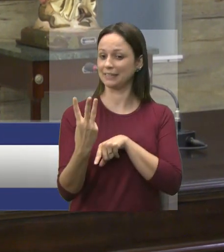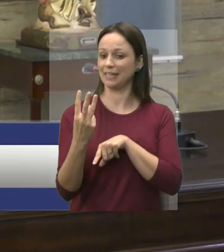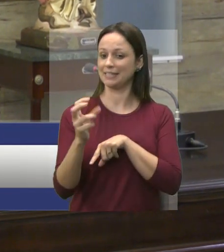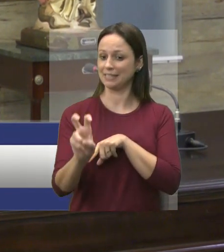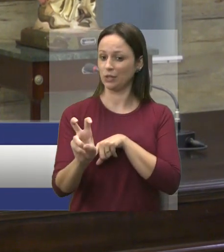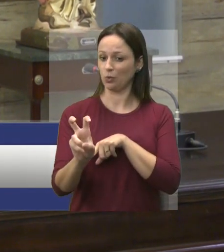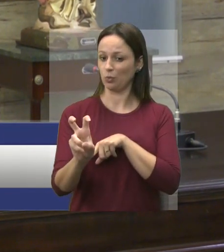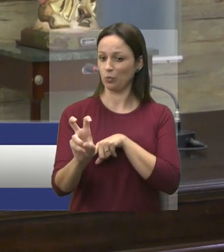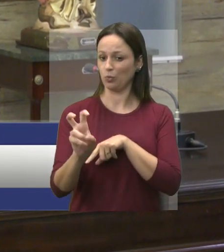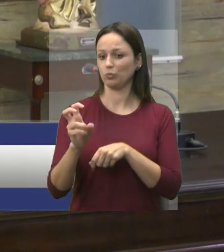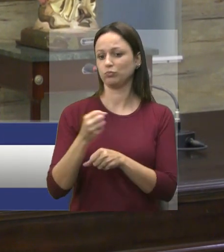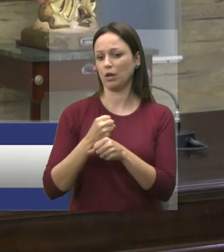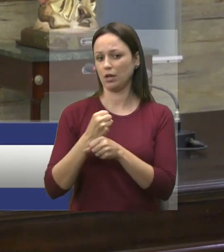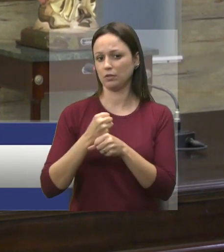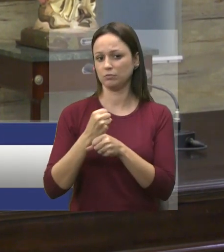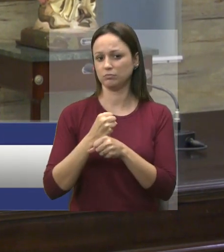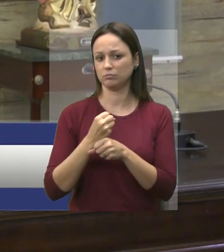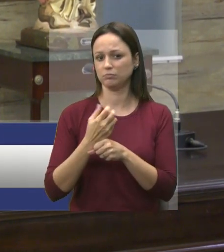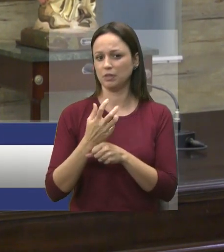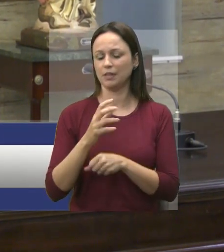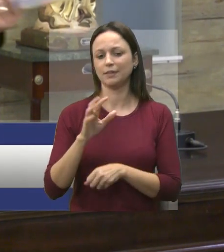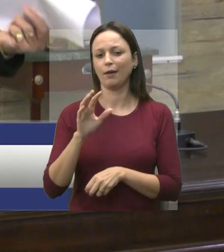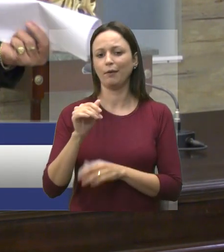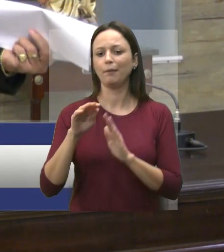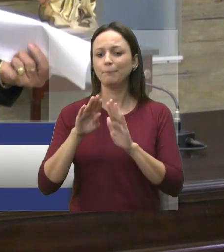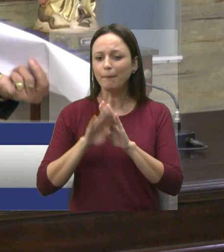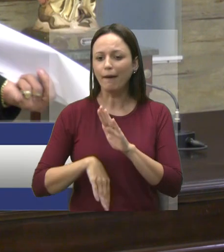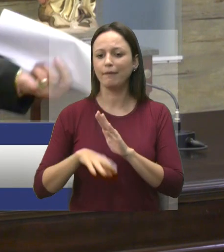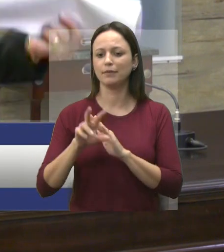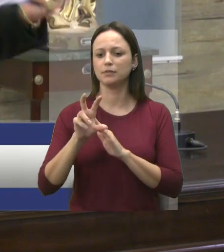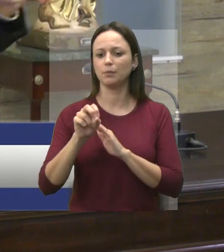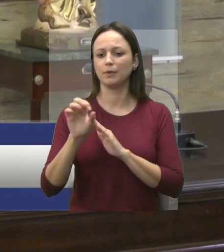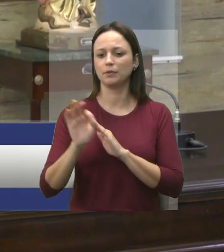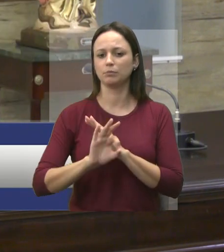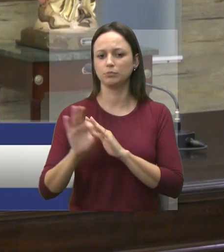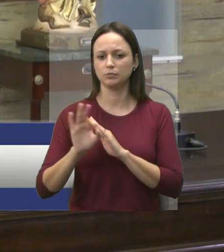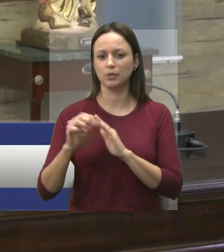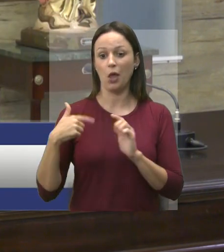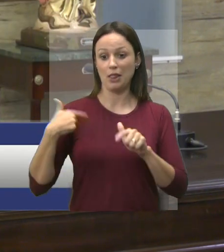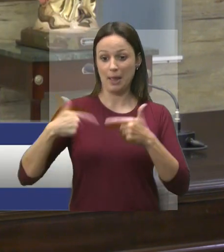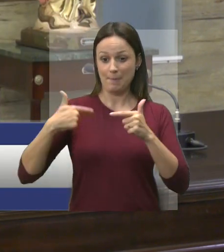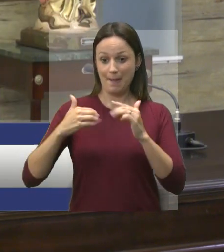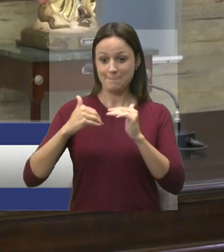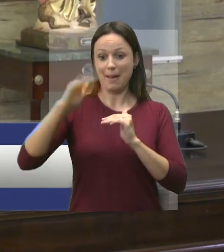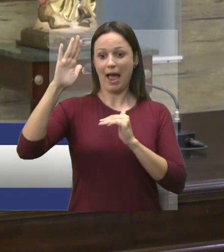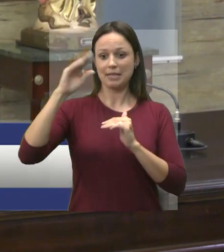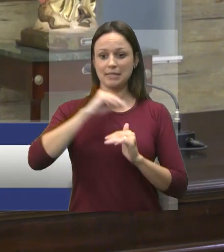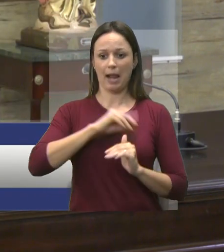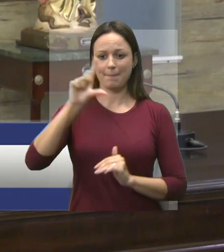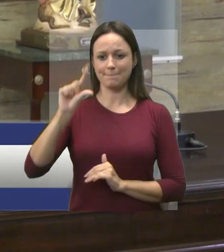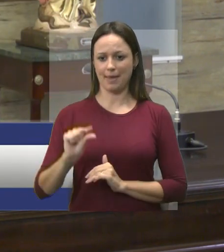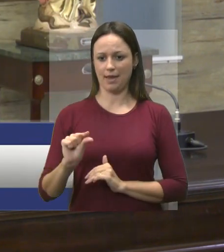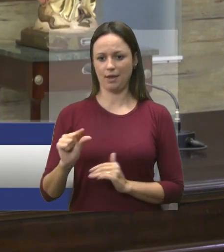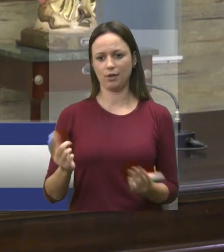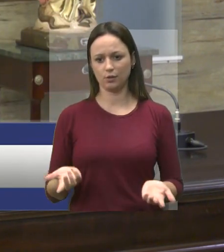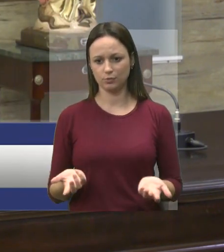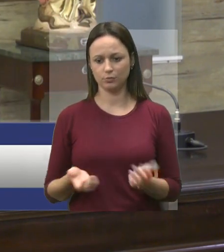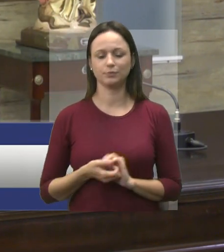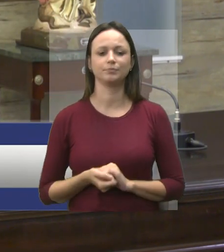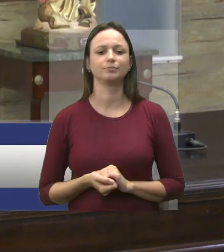seria menos de 50%. Então, trabalhei mais e receberia menos. E